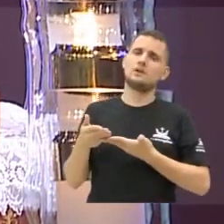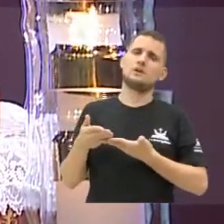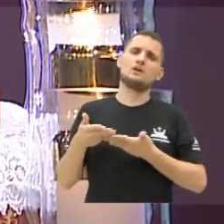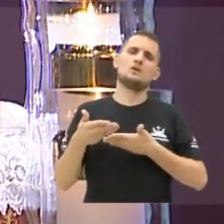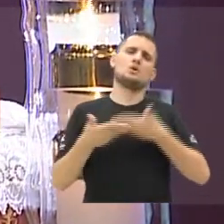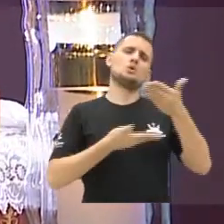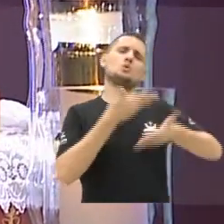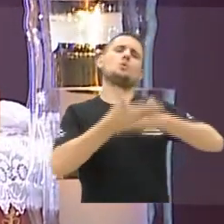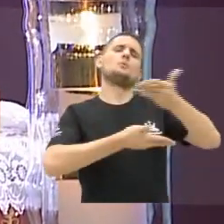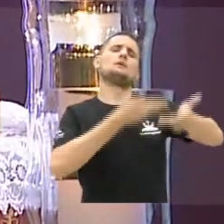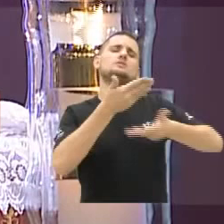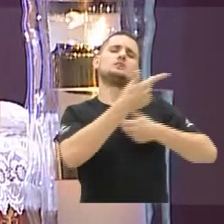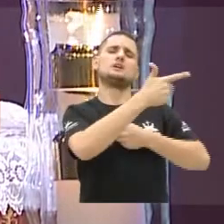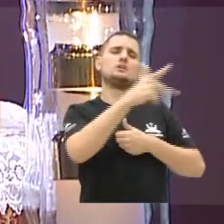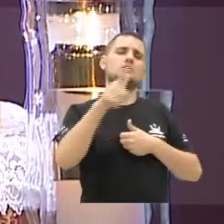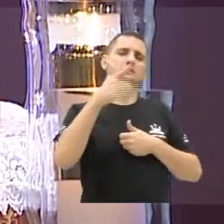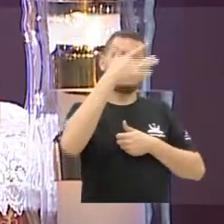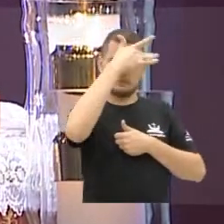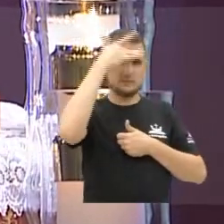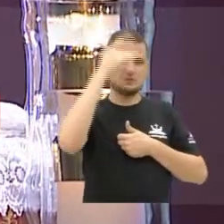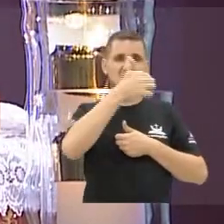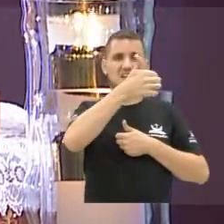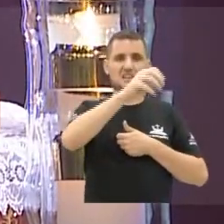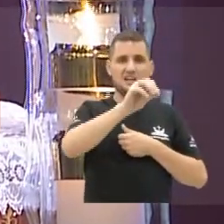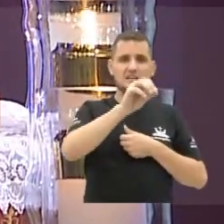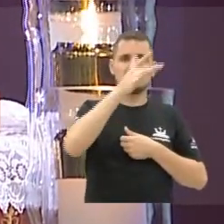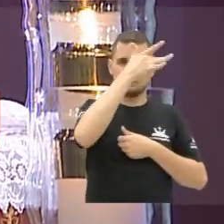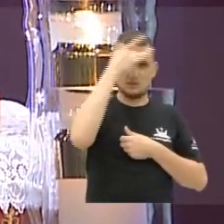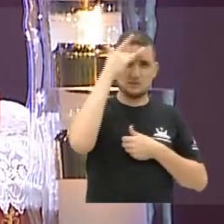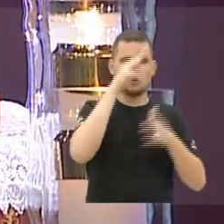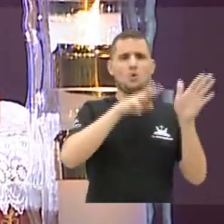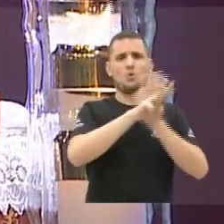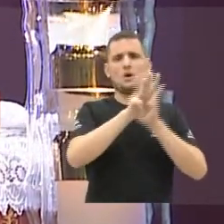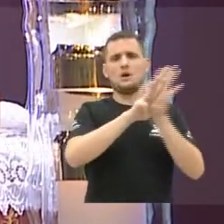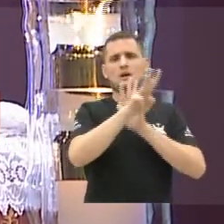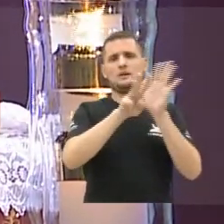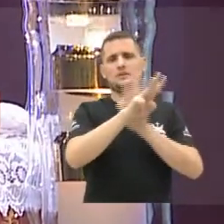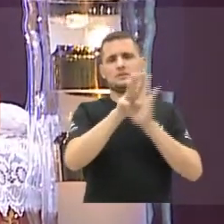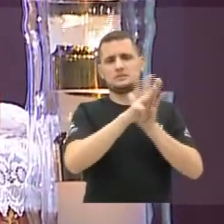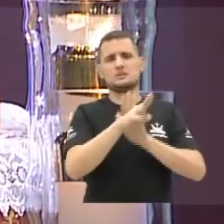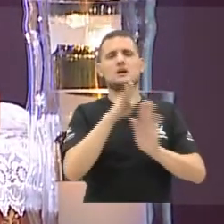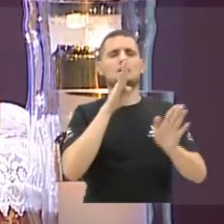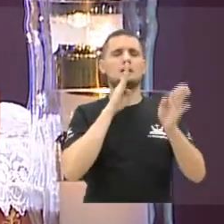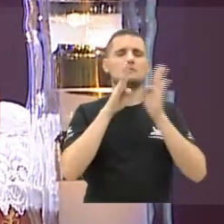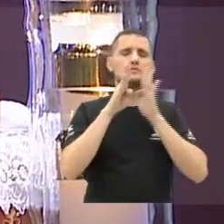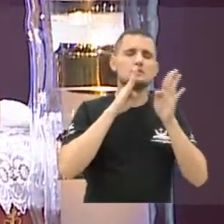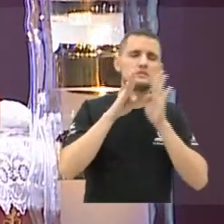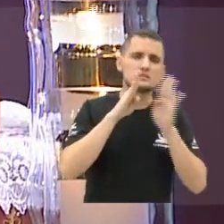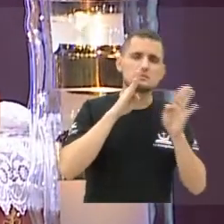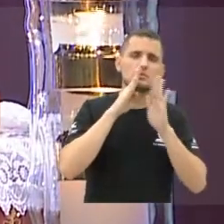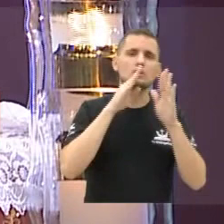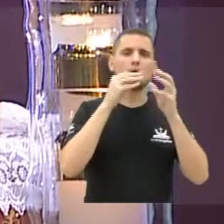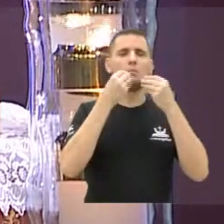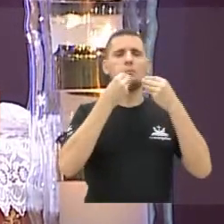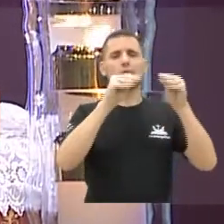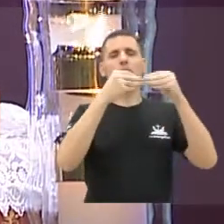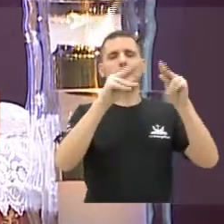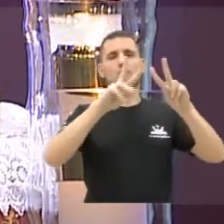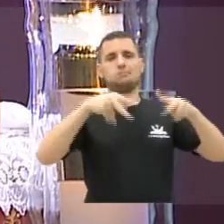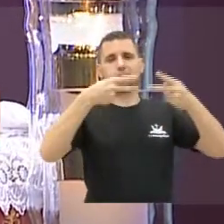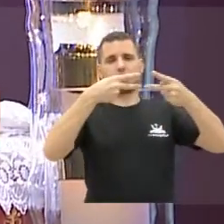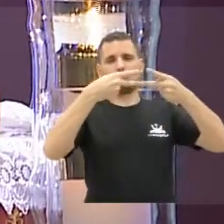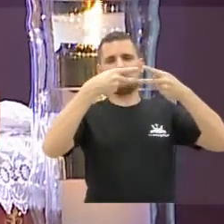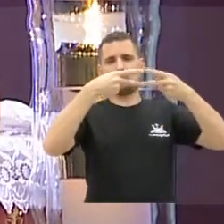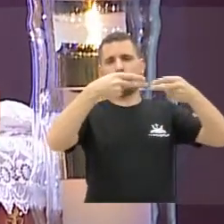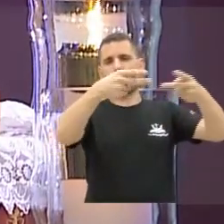lá. Mande para 10 pessoas no WhatsApp ou lá no Facebook. Coloque. Vamos compartilhar para